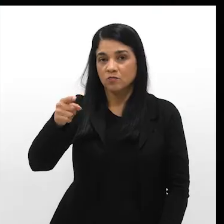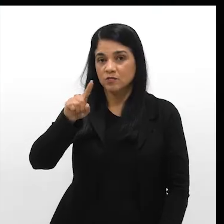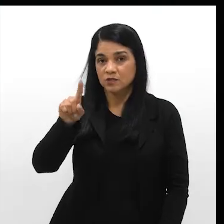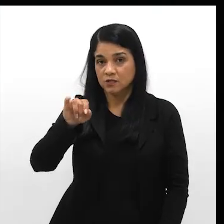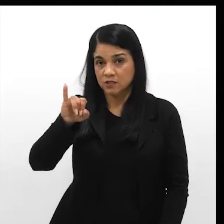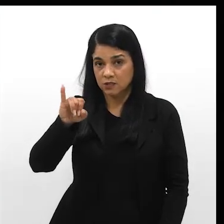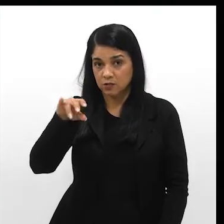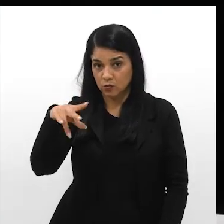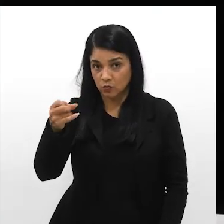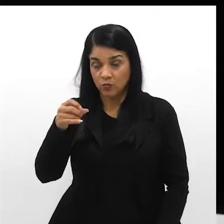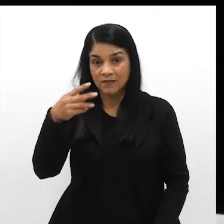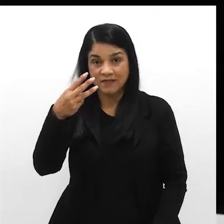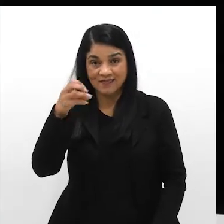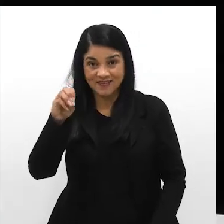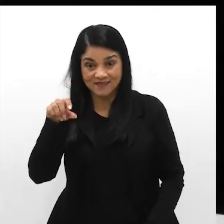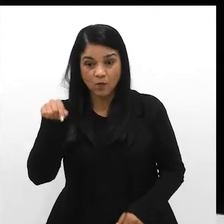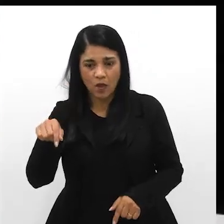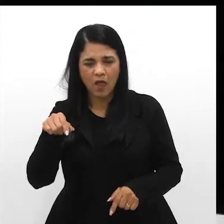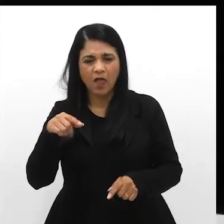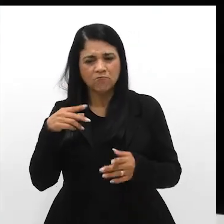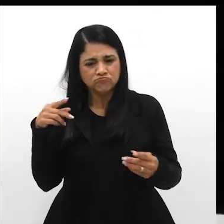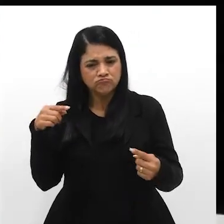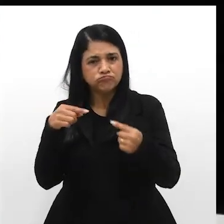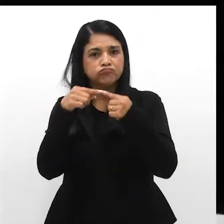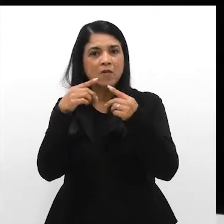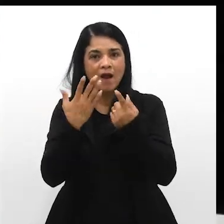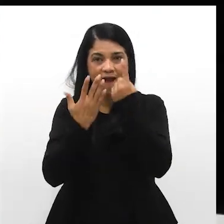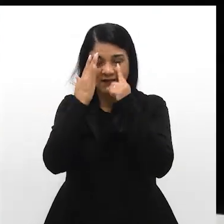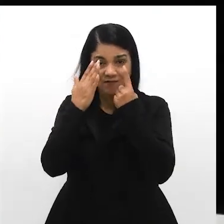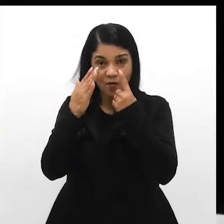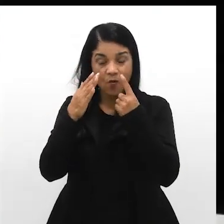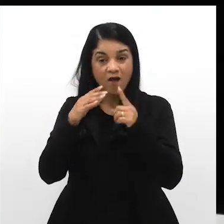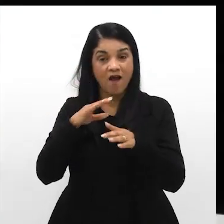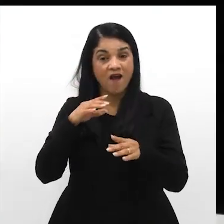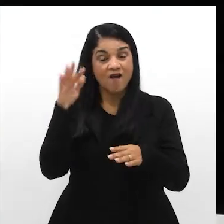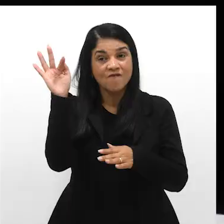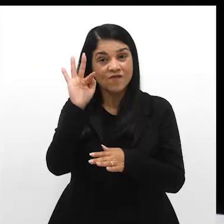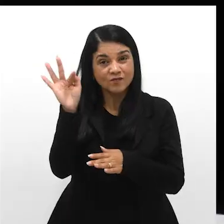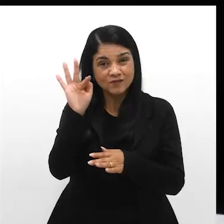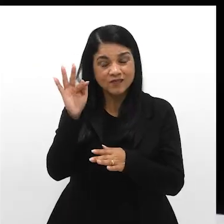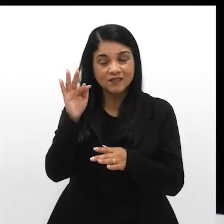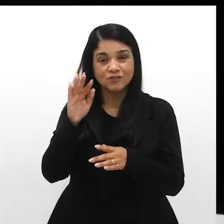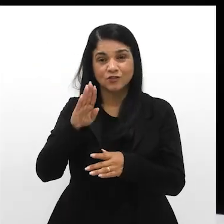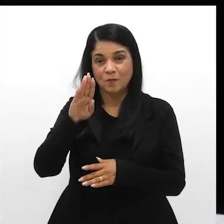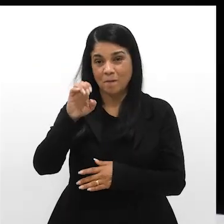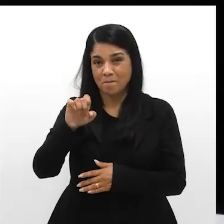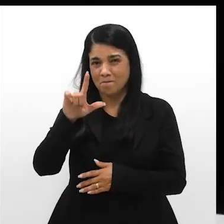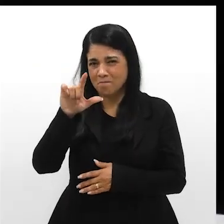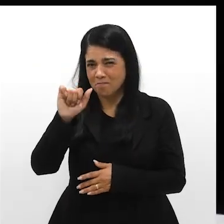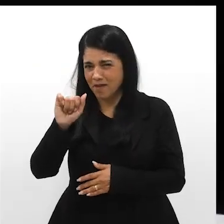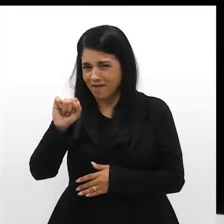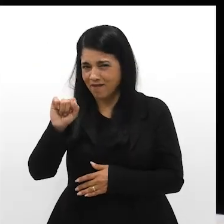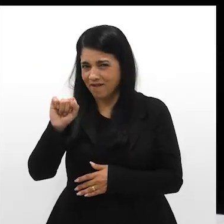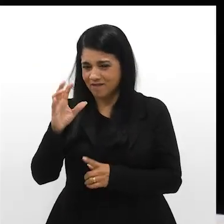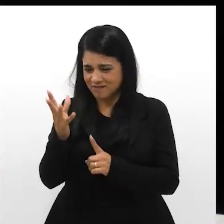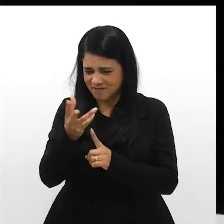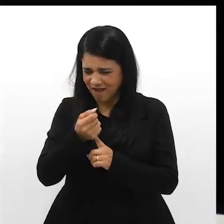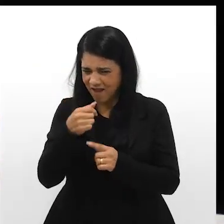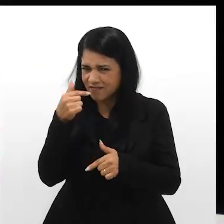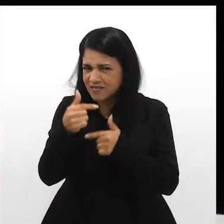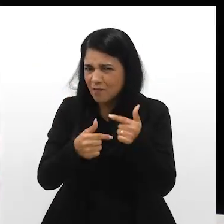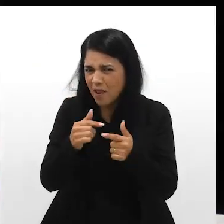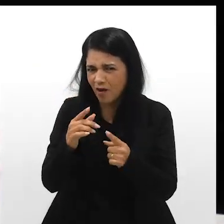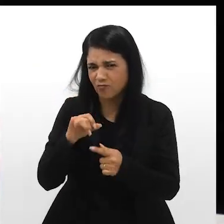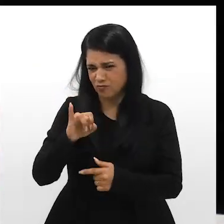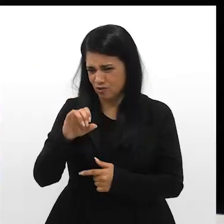e Arema começou a... E aquilo era o que? É carnaval. Então, assim, para a Faculdade de Belas Artes, pelo menos, era uma coisa... não vai trabalhar com